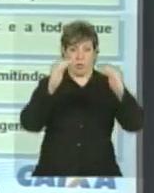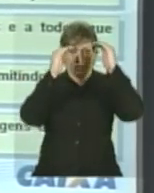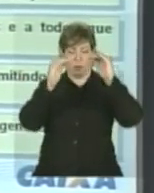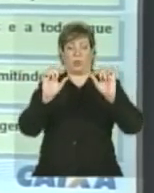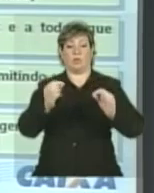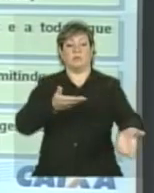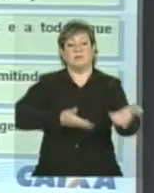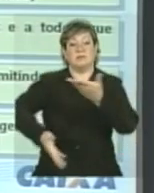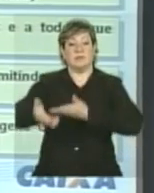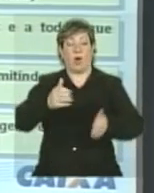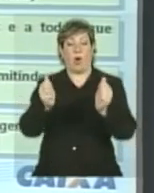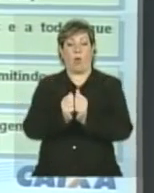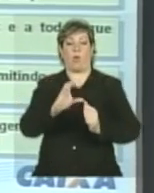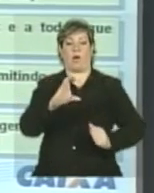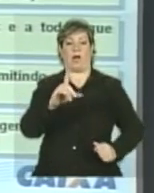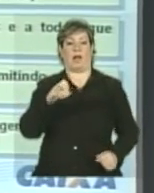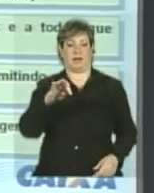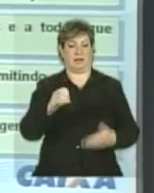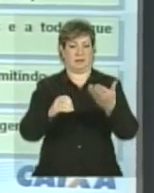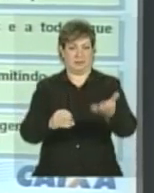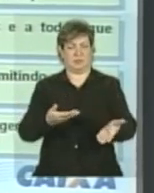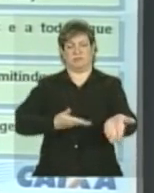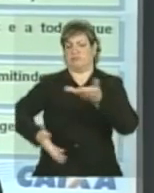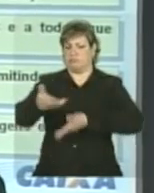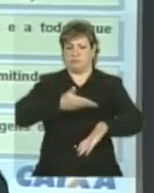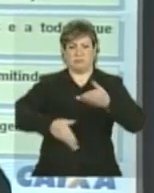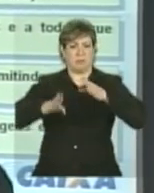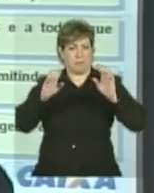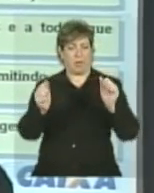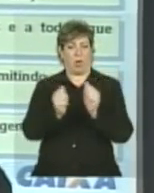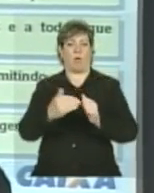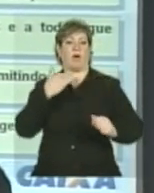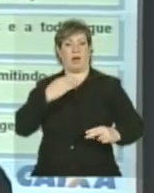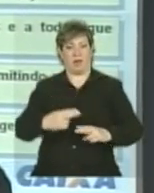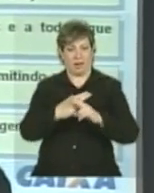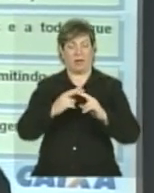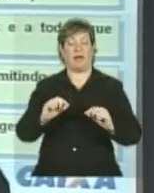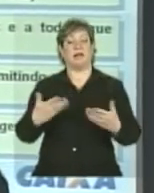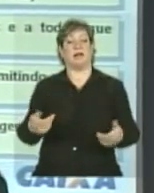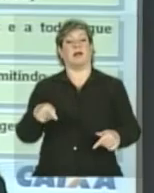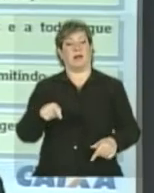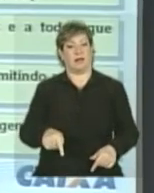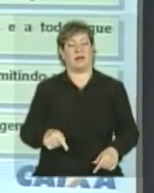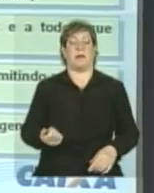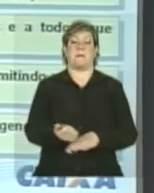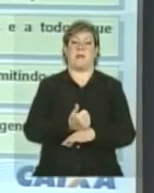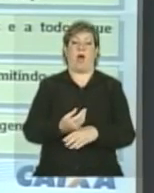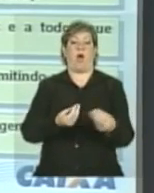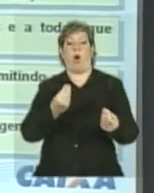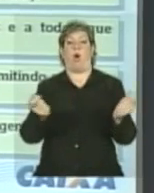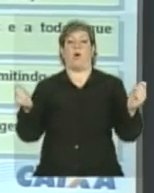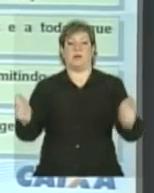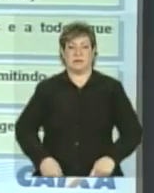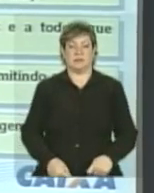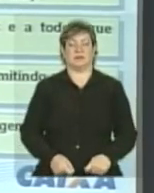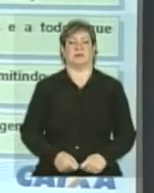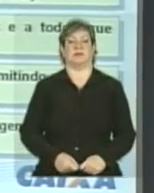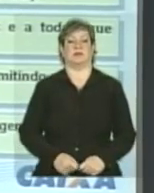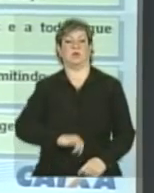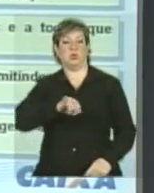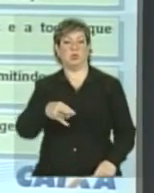o relacionamento com o cliente. Quanto mais relacionamento o cliente tiver com a Caixa, é lógico que eles vão ter melhores condições